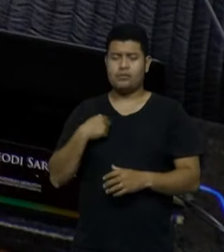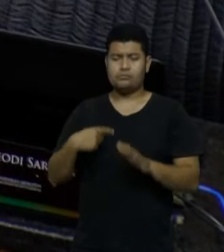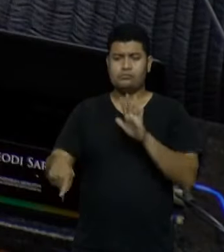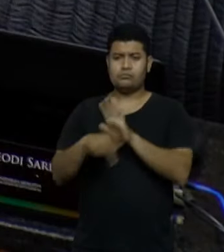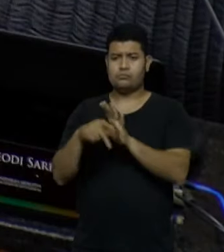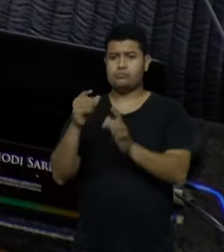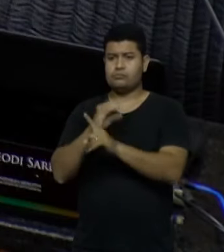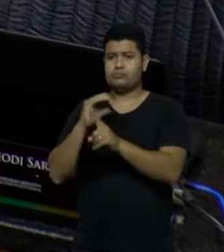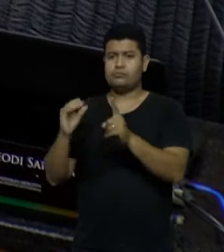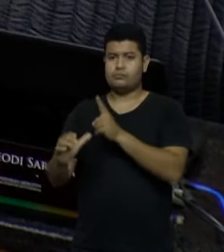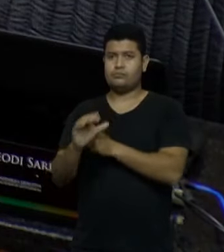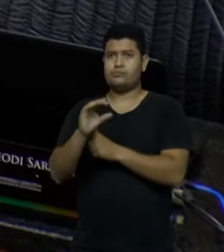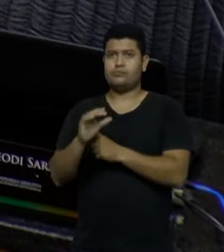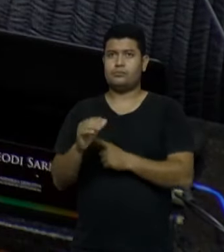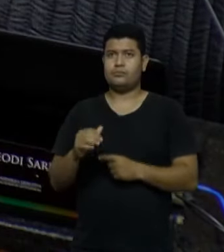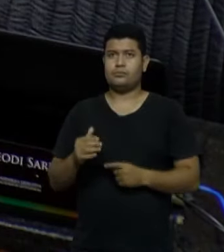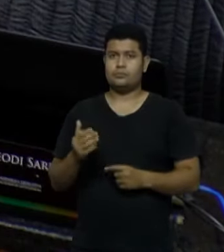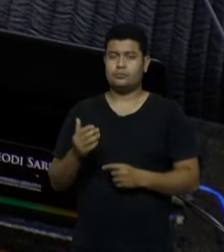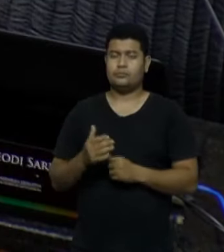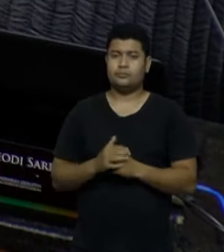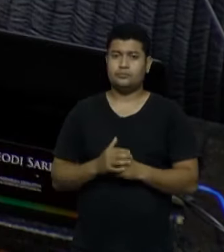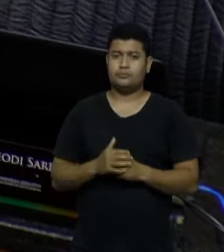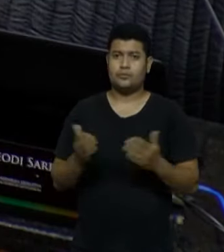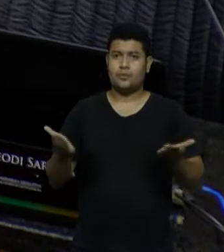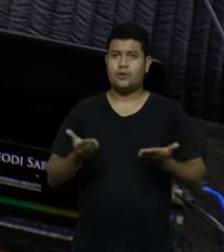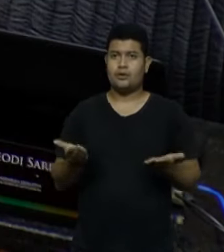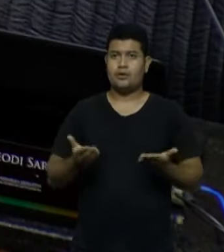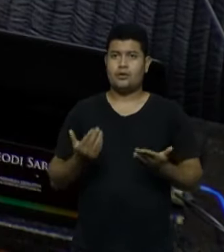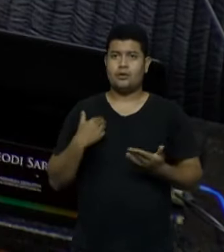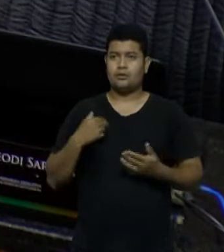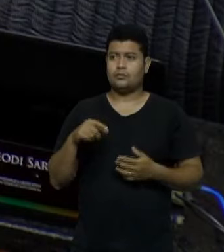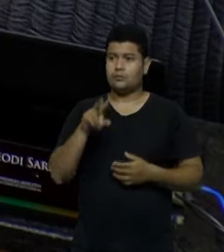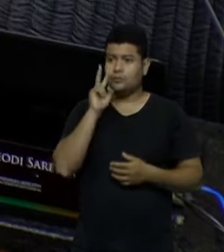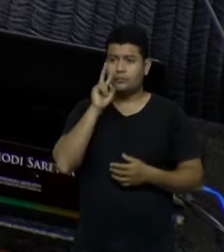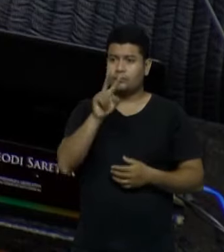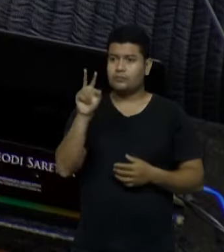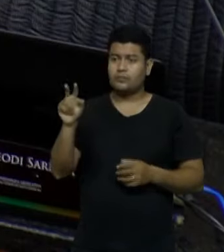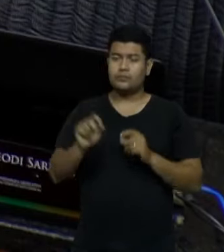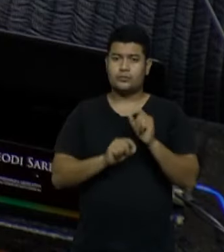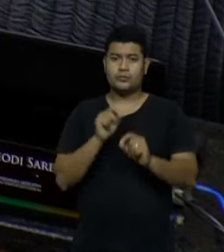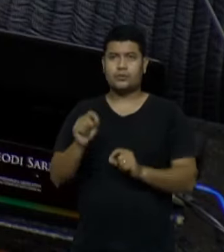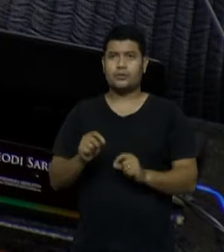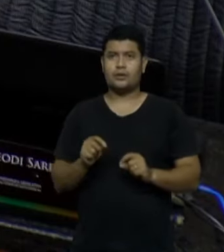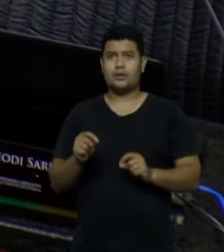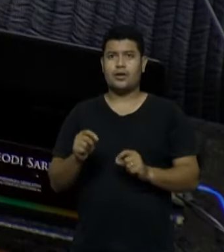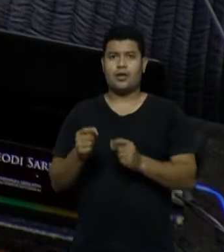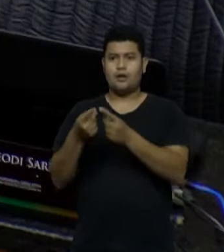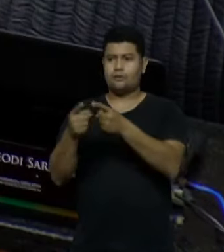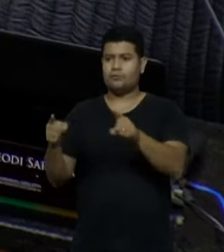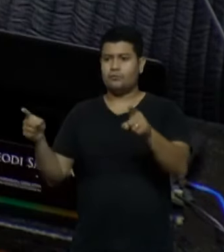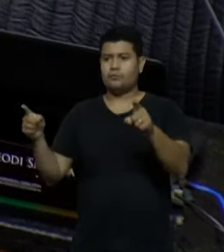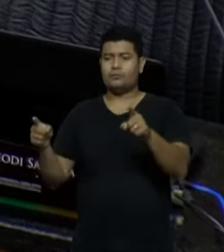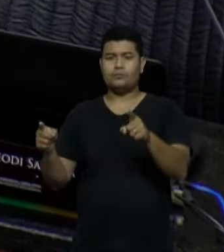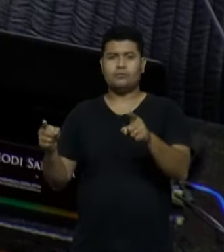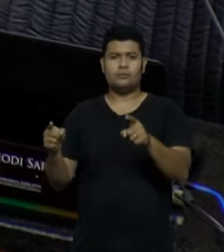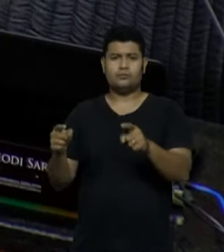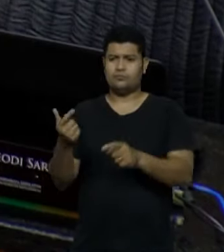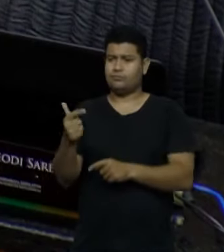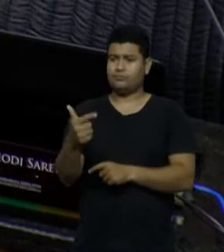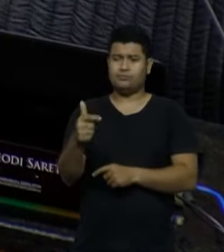bairro Velha Grande, em Blumenau, hoje a gente olha e vê que predomina a fumaça, mas é de fogão a lenha. Não tem como as